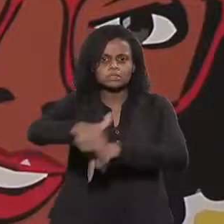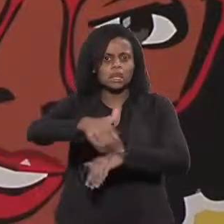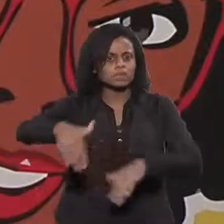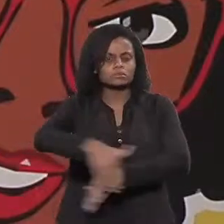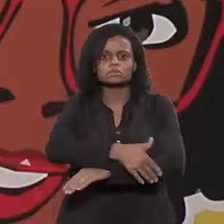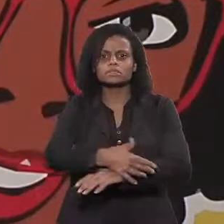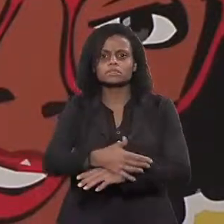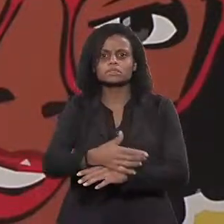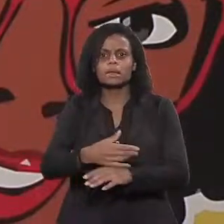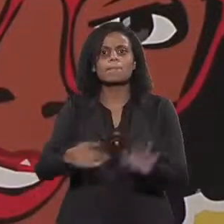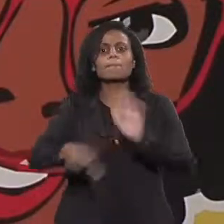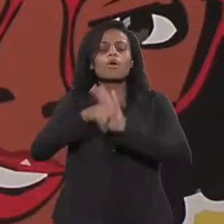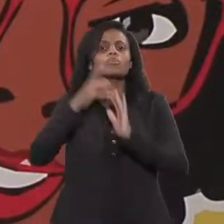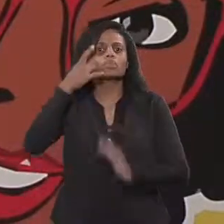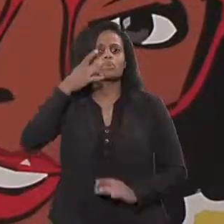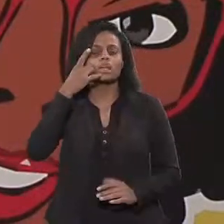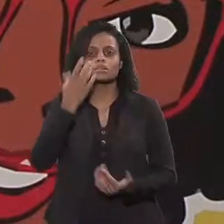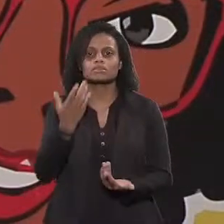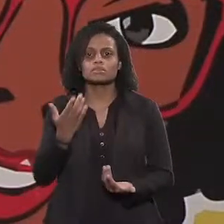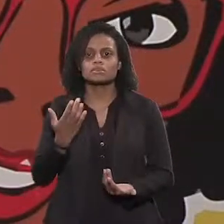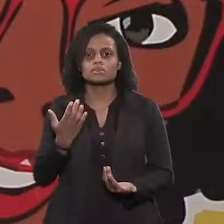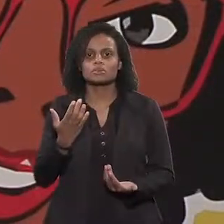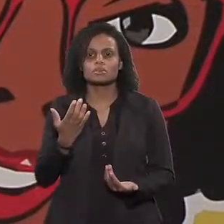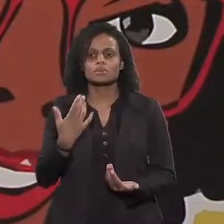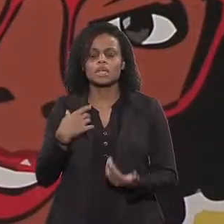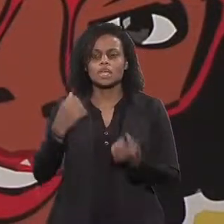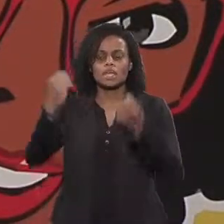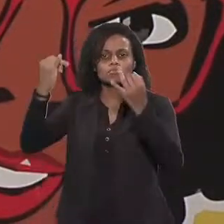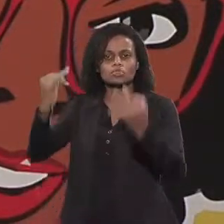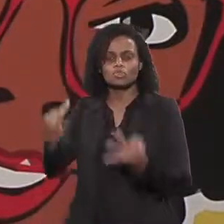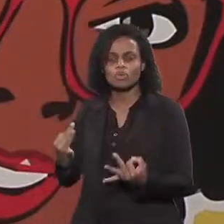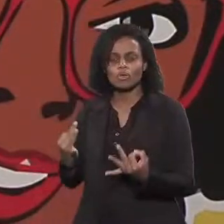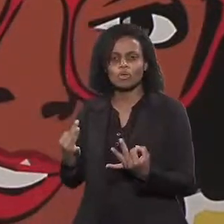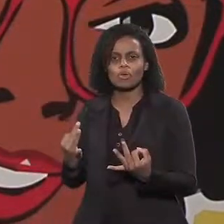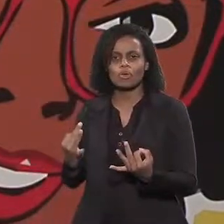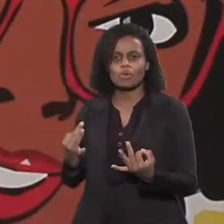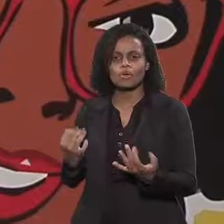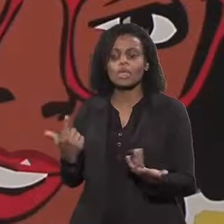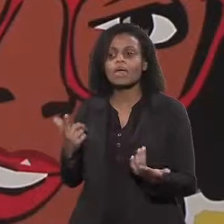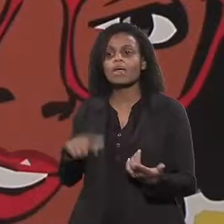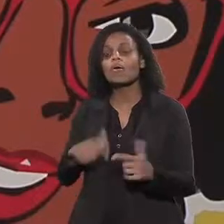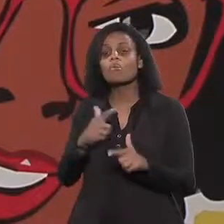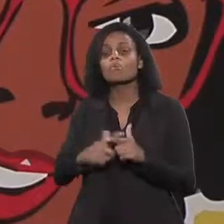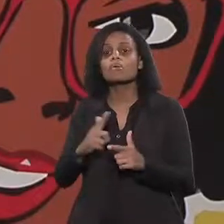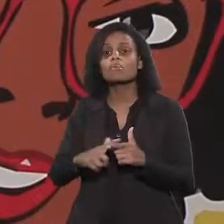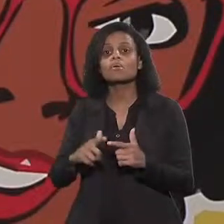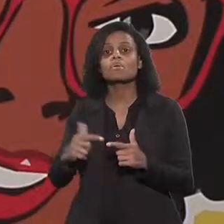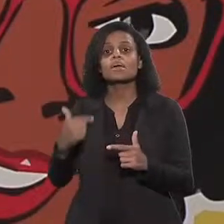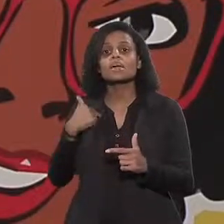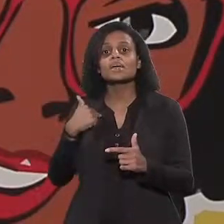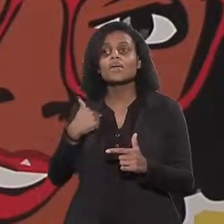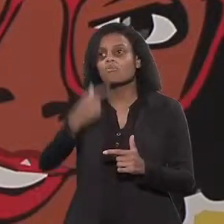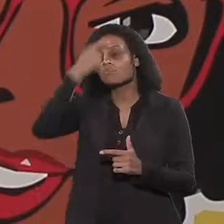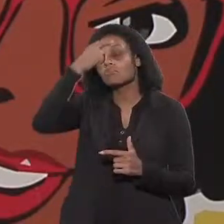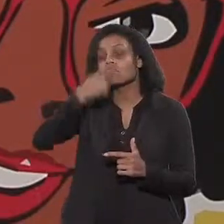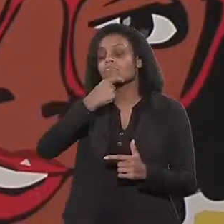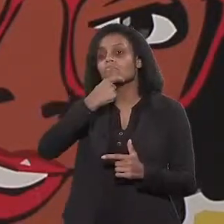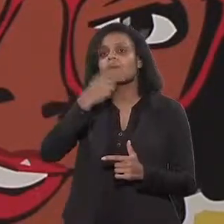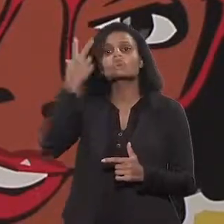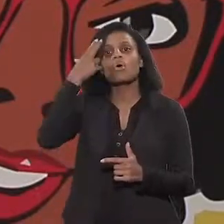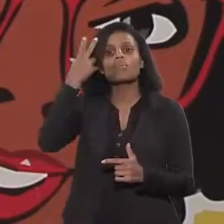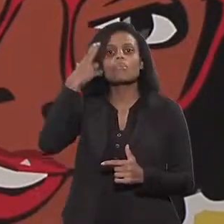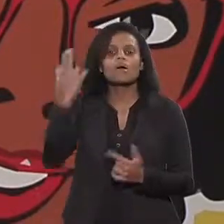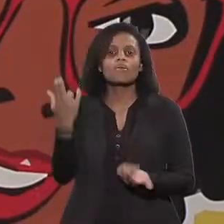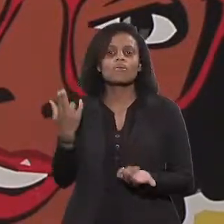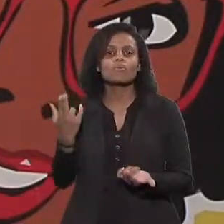era restrito aos deputados. E a justificativa que eu vi algumas vezes foi que o problema é que eu tenho um cara